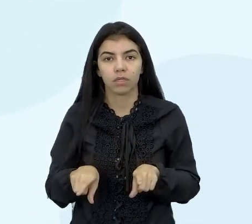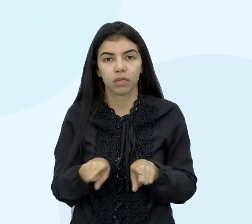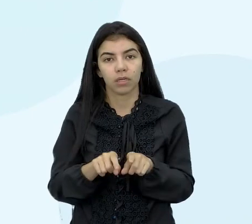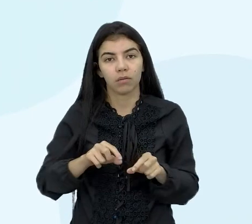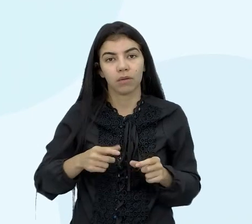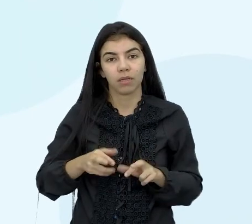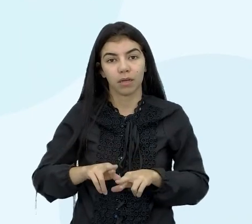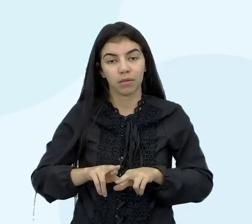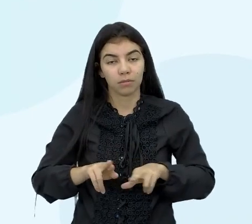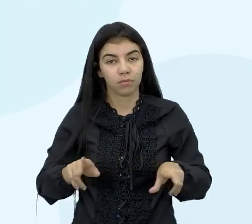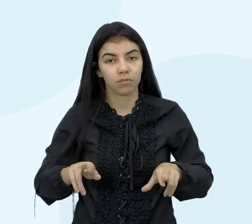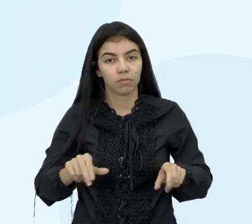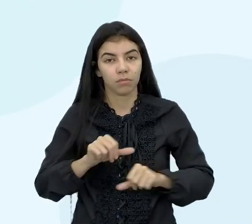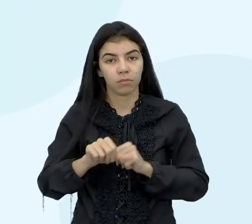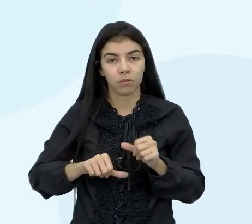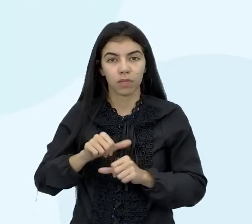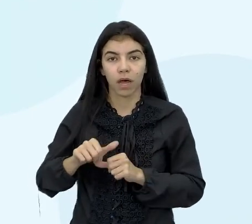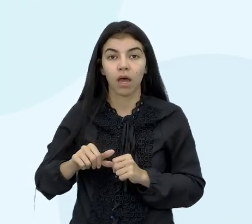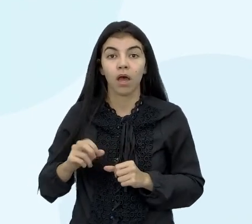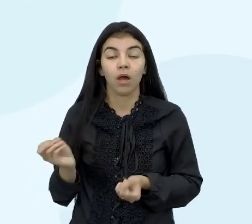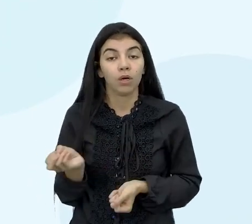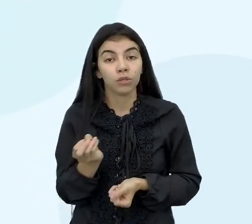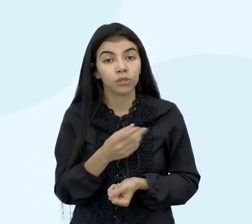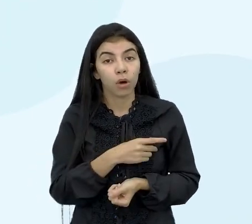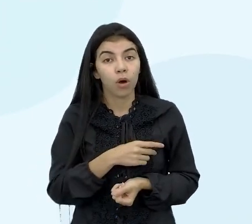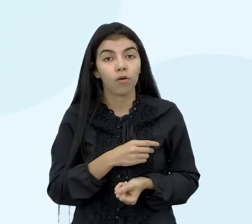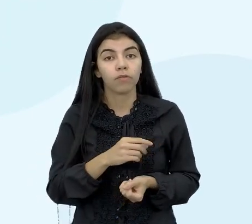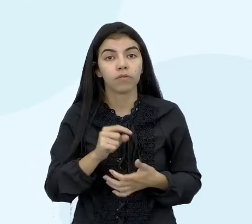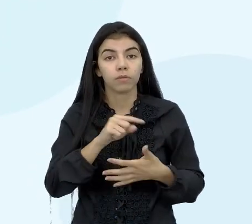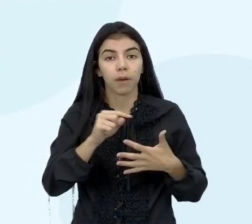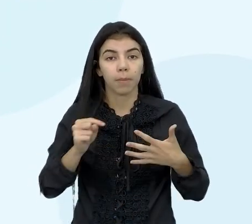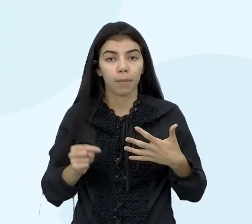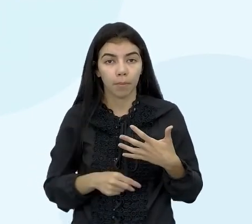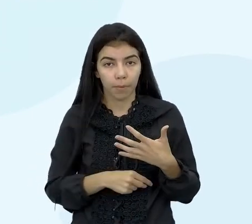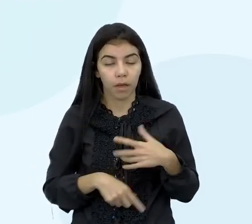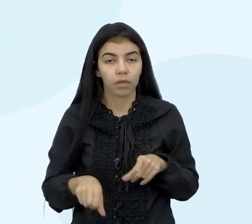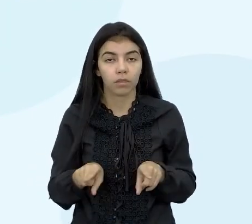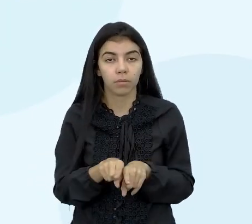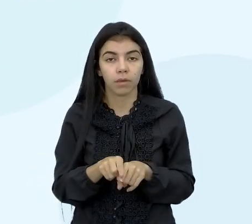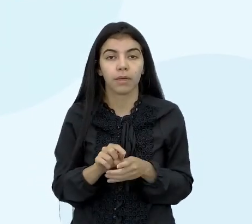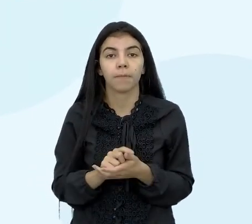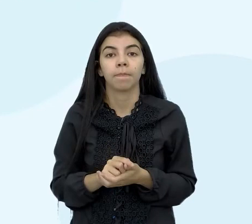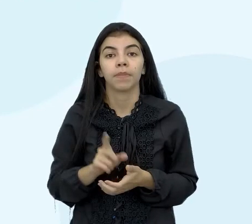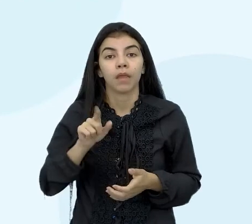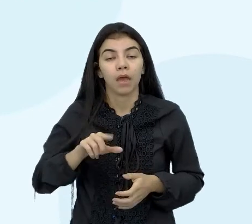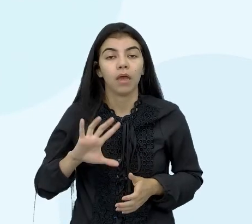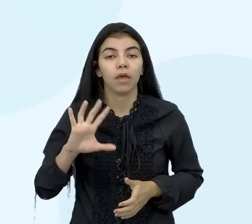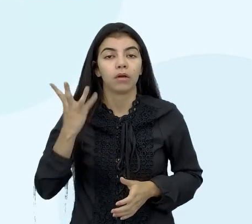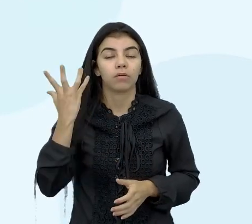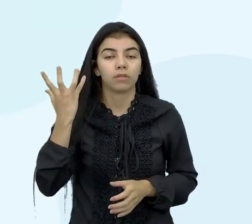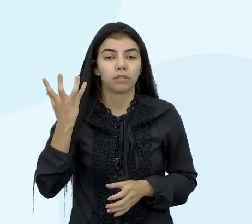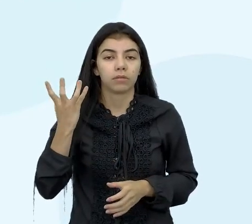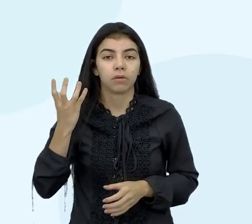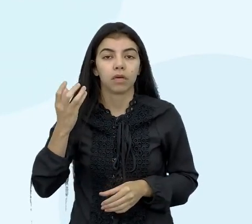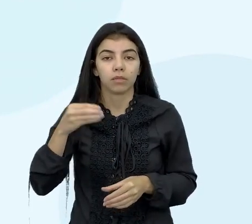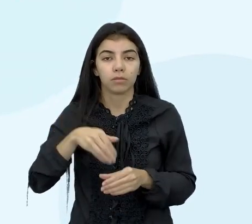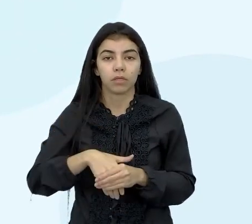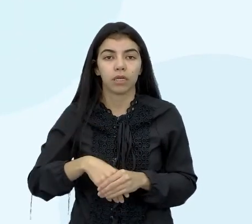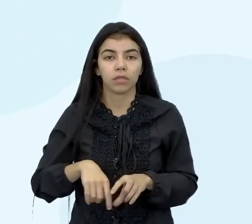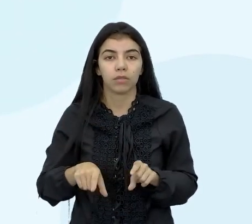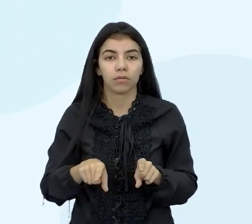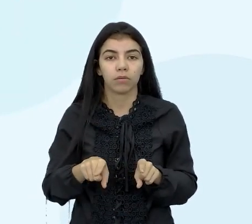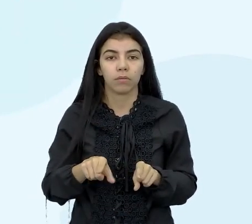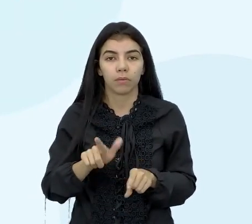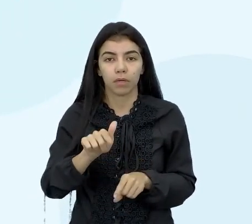íons formando novos compostos também ali na solução solo. Sofrendo reações, por exemplo, a partir do momento que você